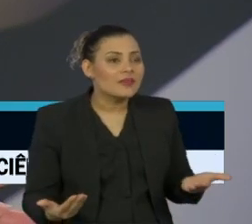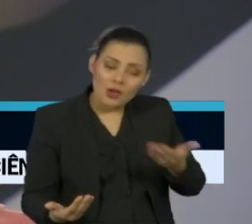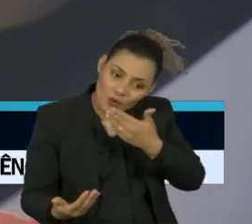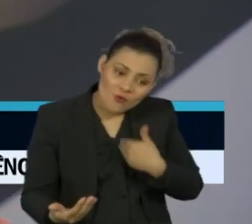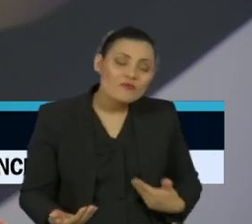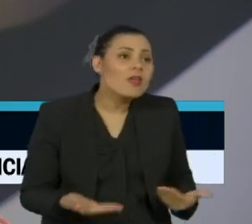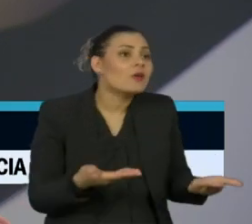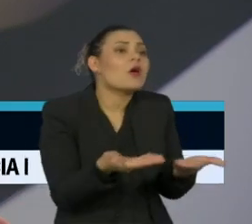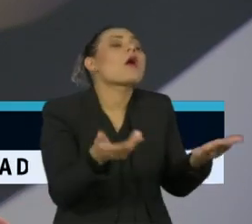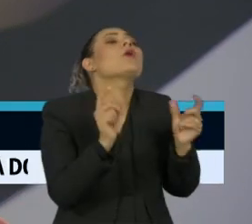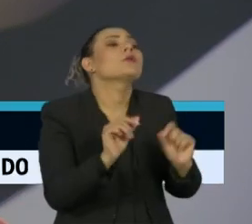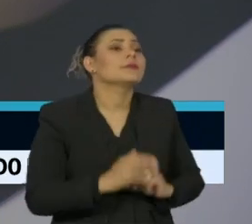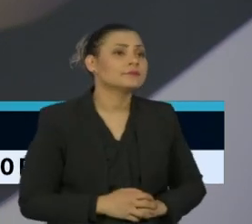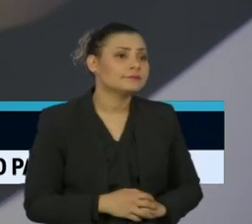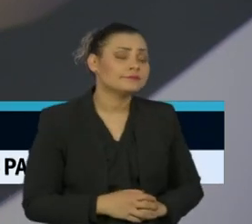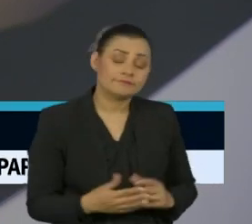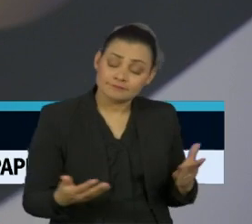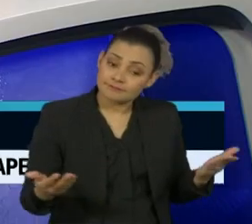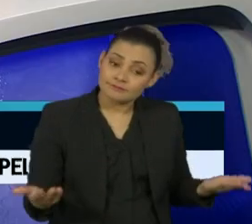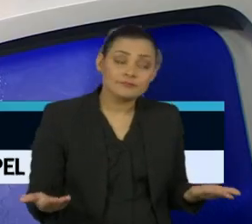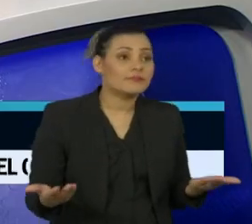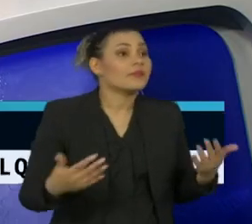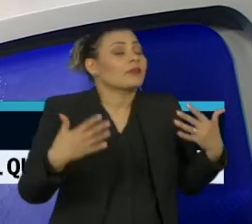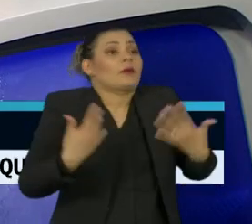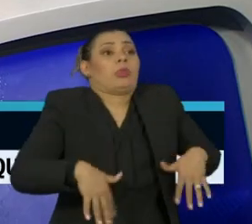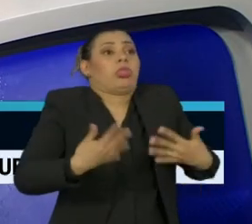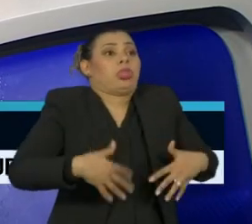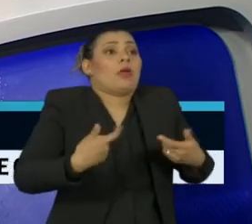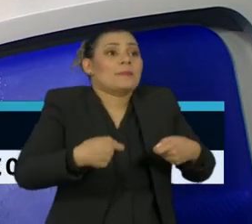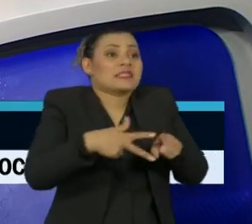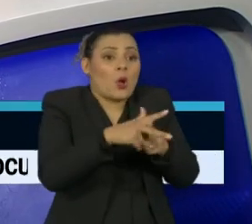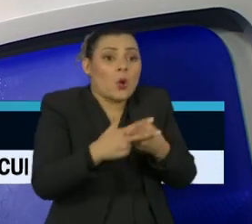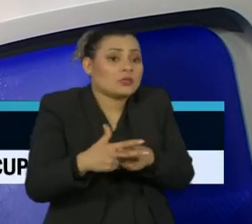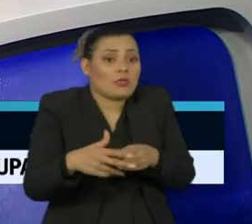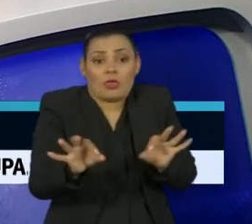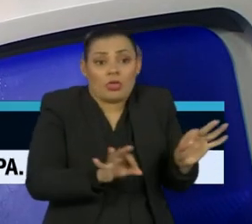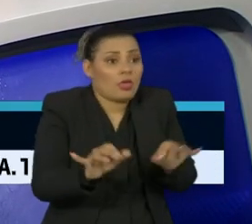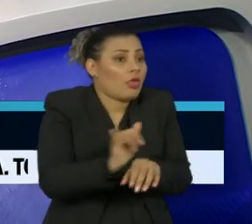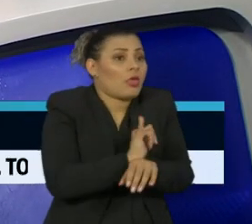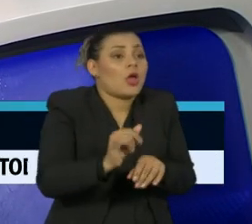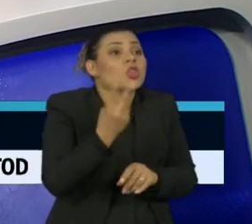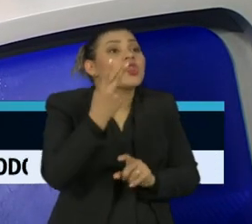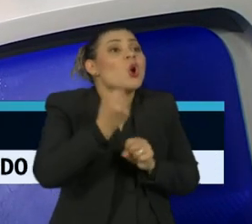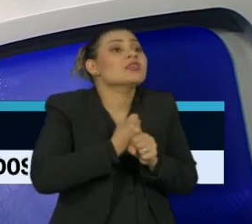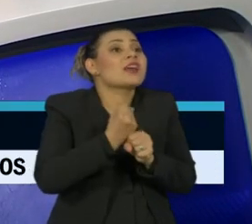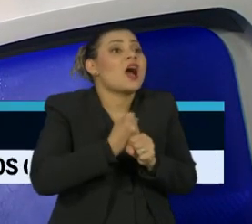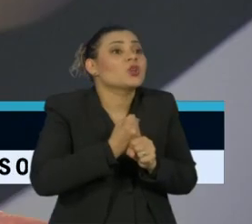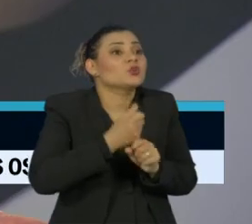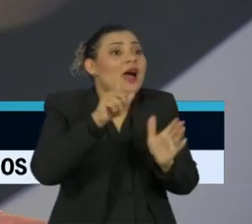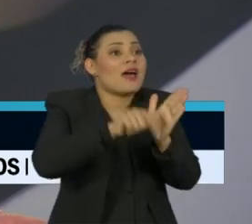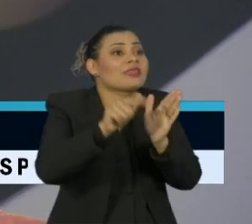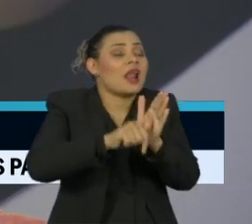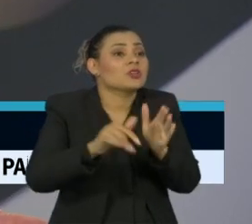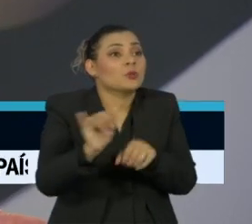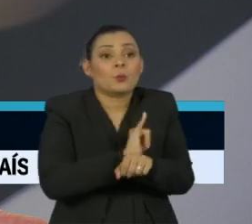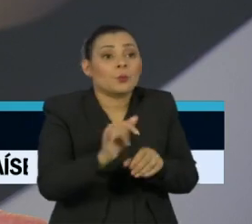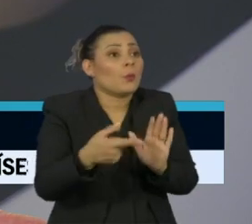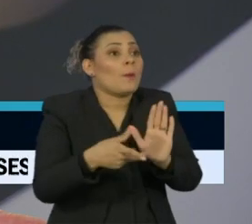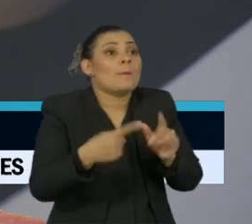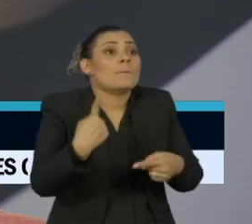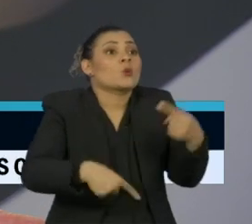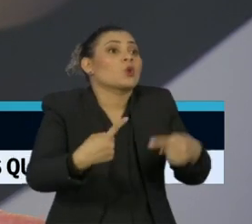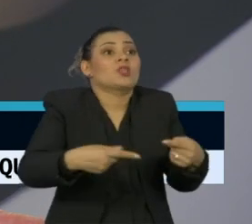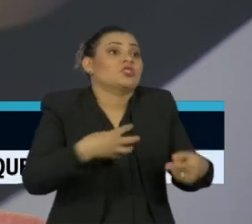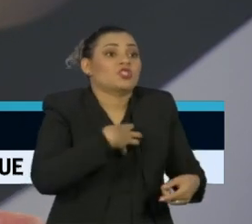foi colocado numa situação de ter que consertar esse dois anos de atraso em uma política consistente